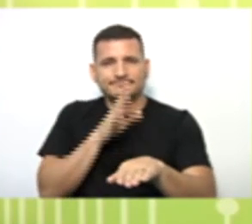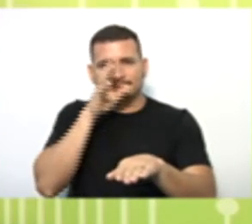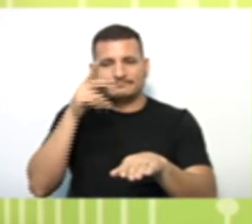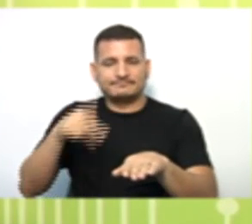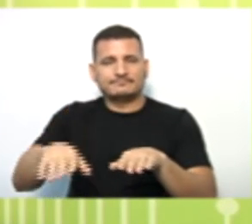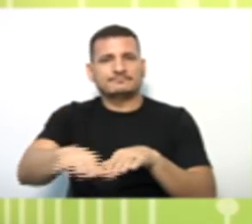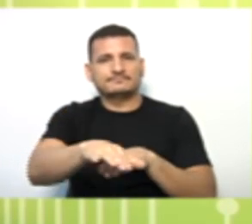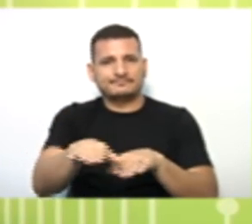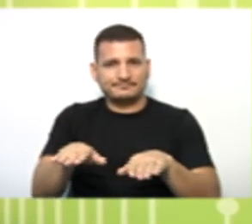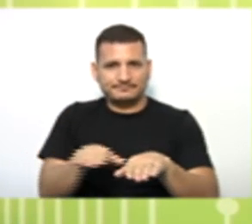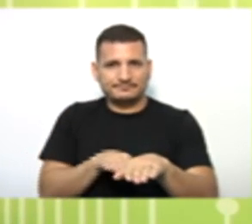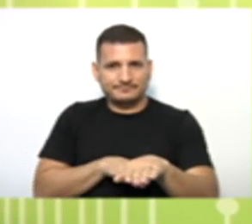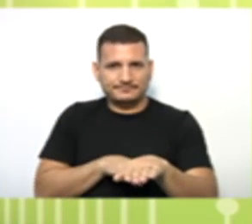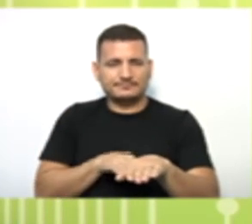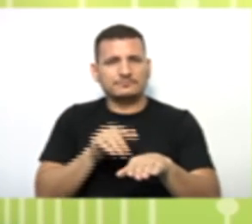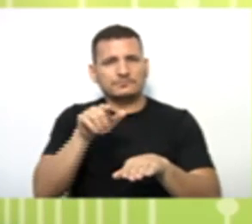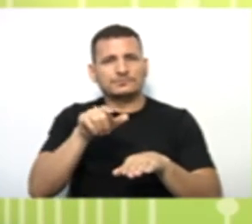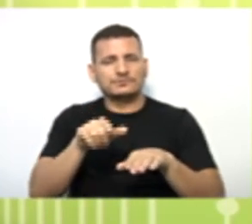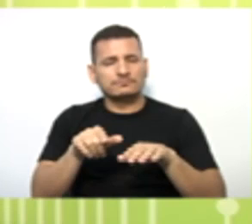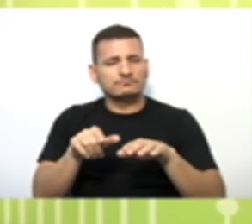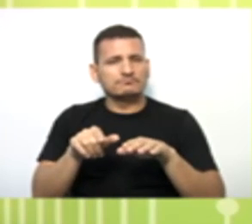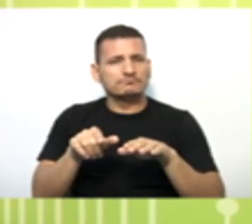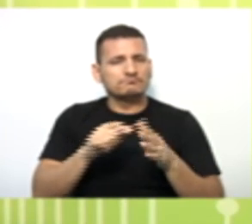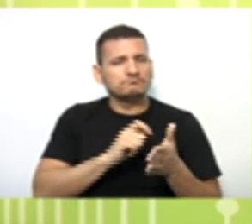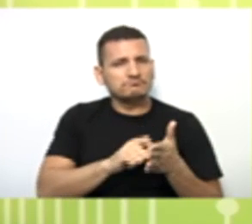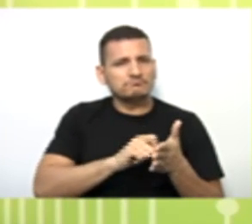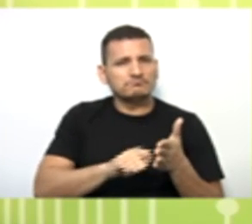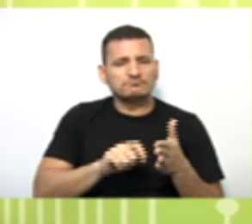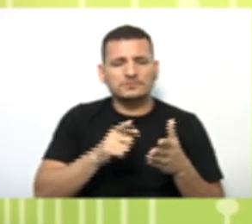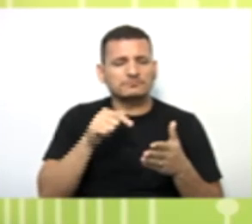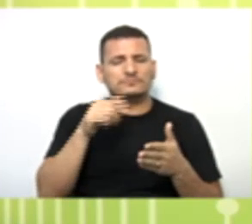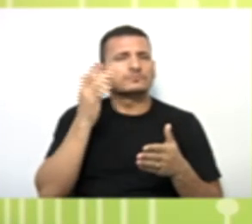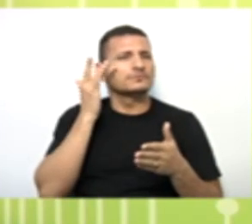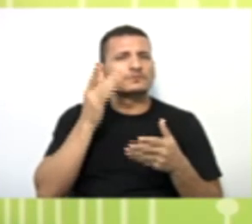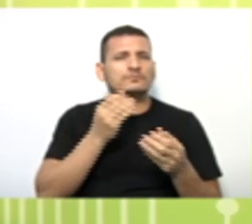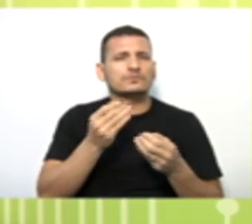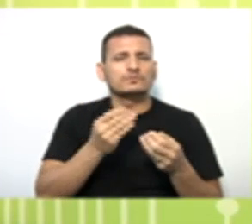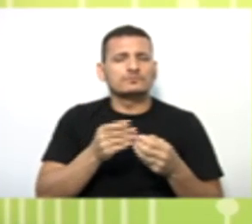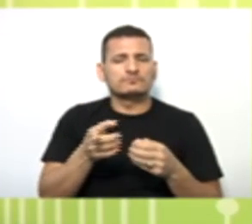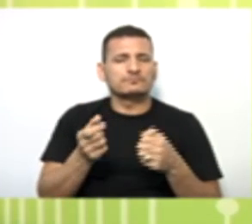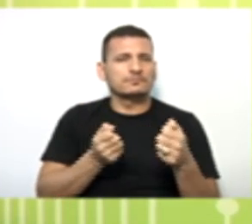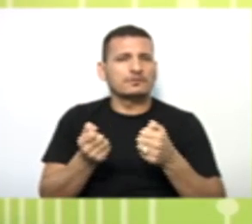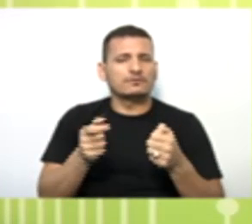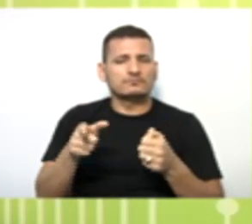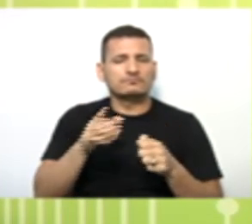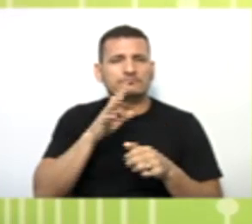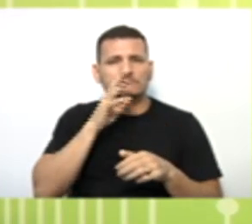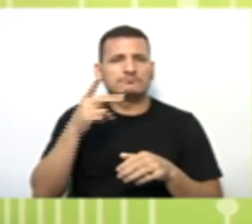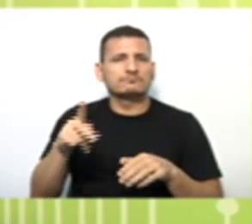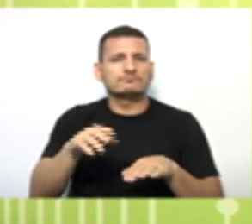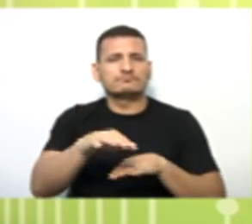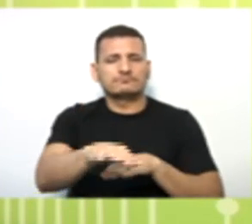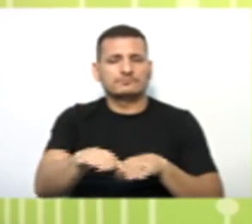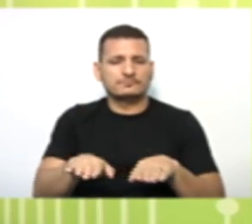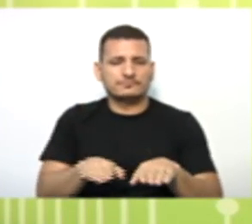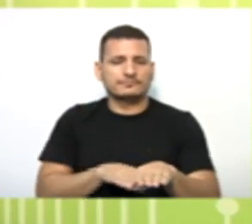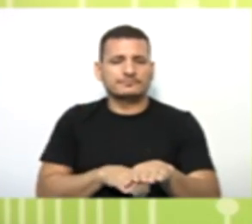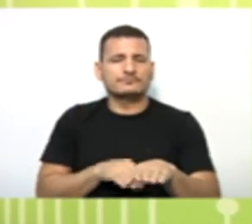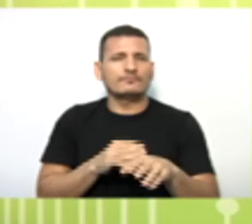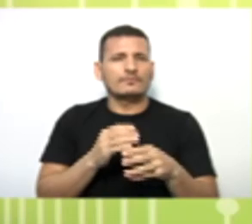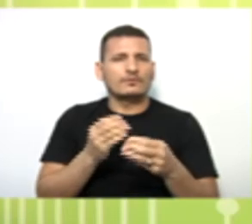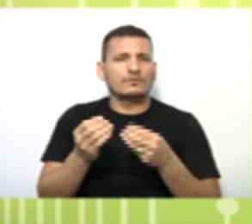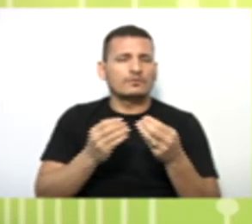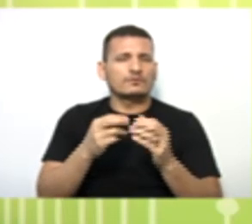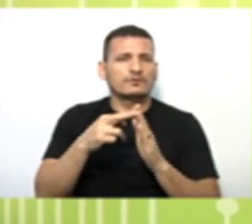vai escrever sobre isso, mas você não faz a mínima ideia de como é que ele pode, quais são os procedimentos, qual é a regra de negócio que ele tem que seguir, qual